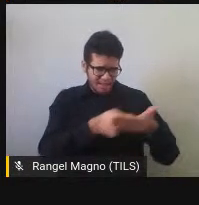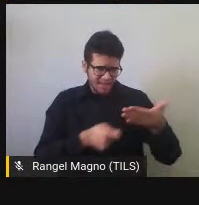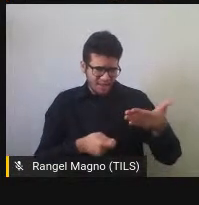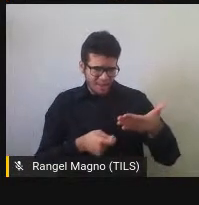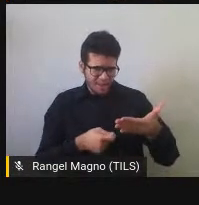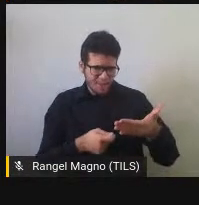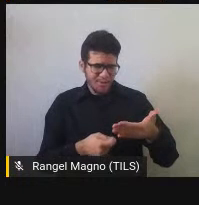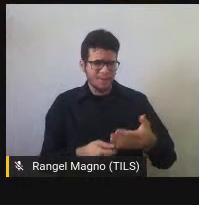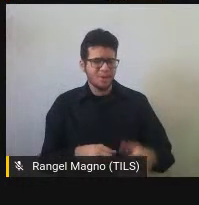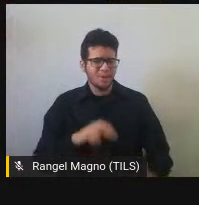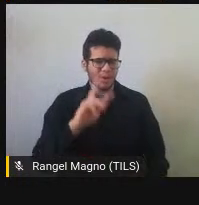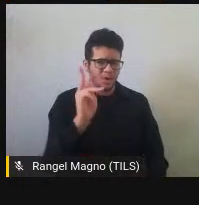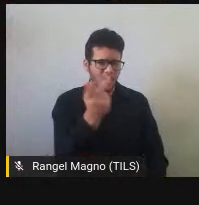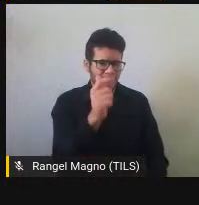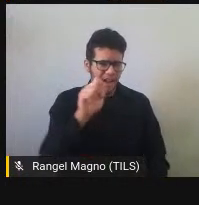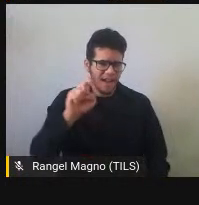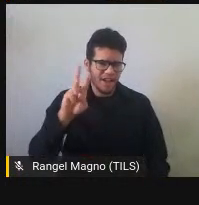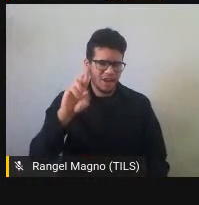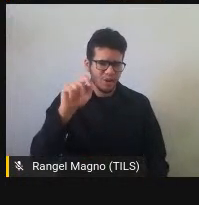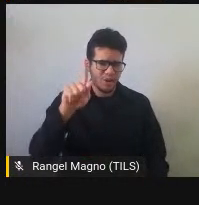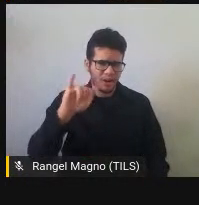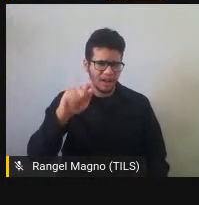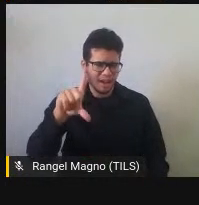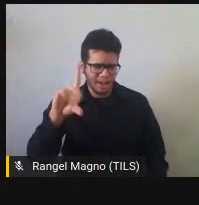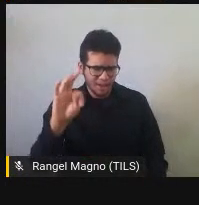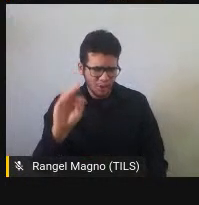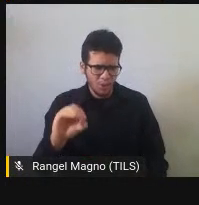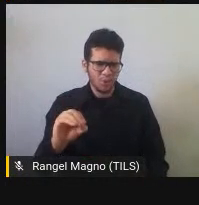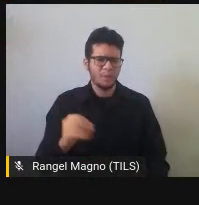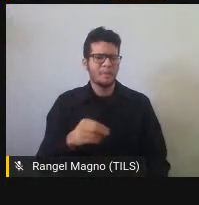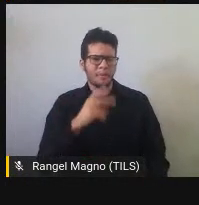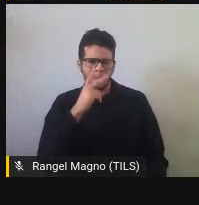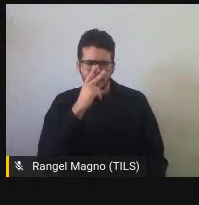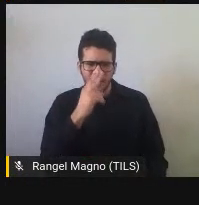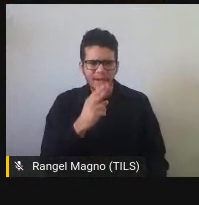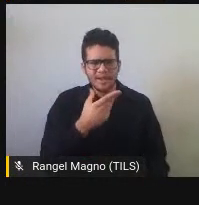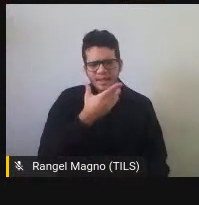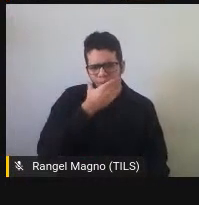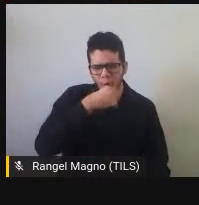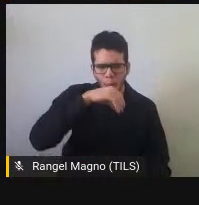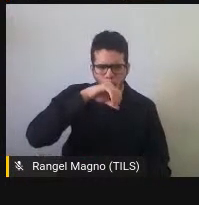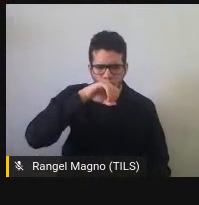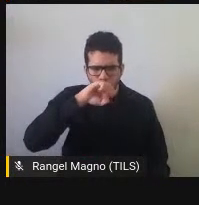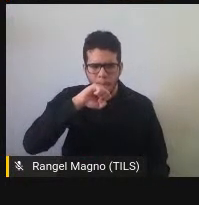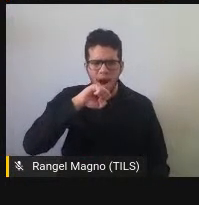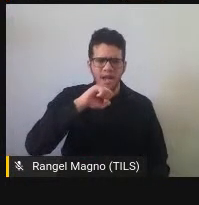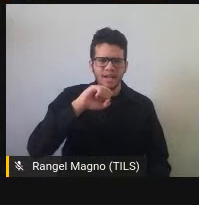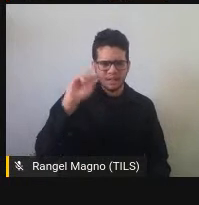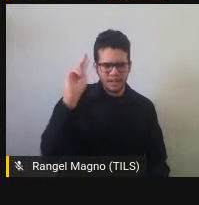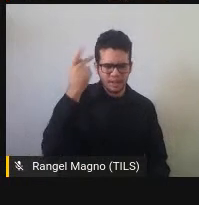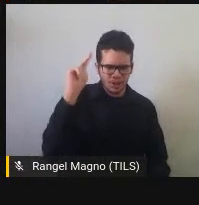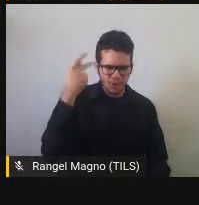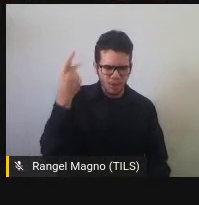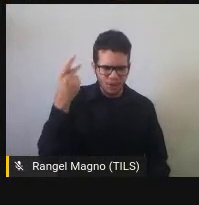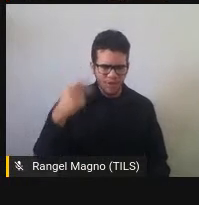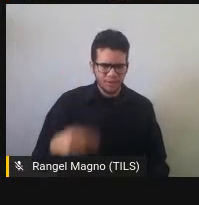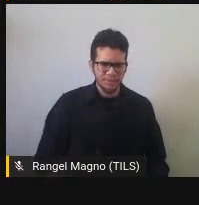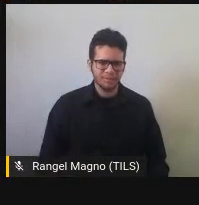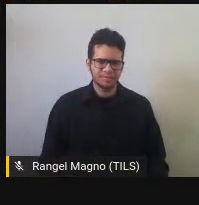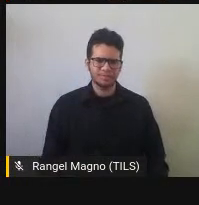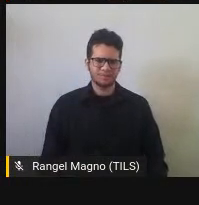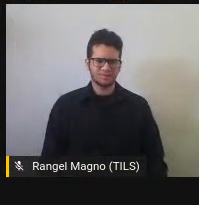no qual só se percebe uma regularidade na mudança linguística o John Joseph que é